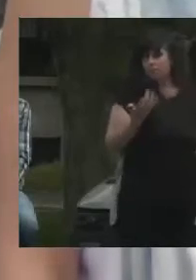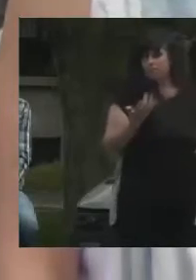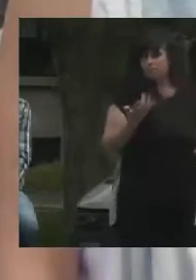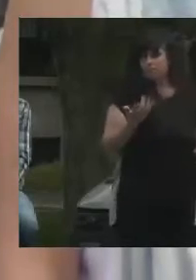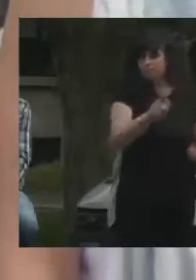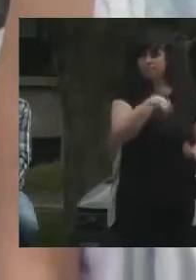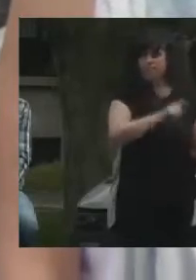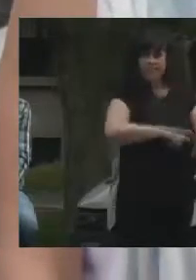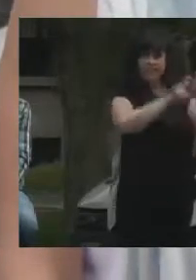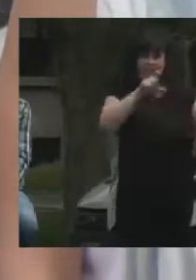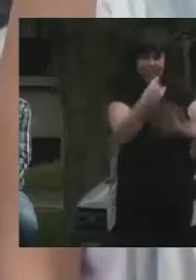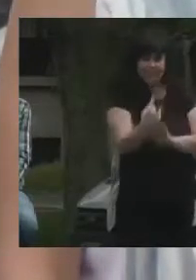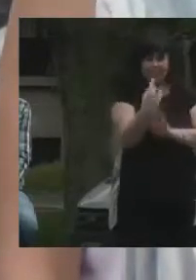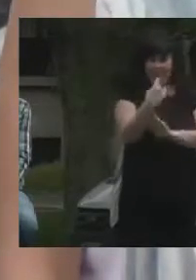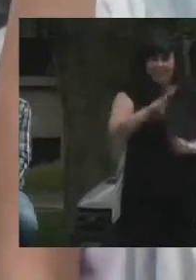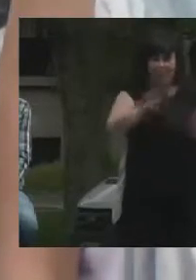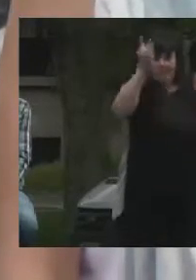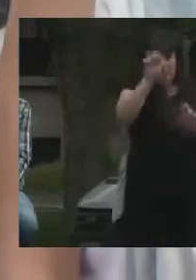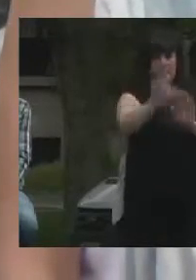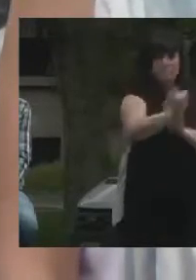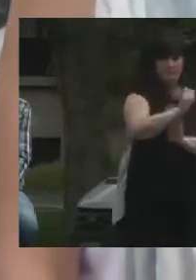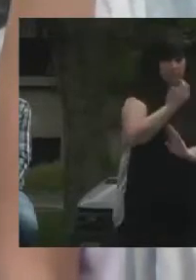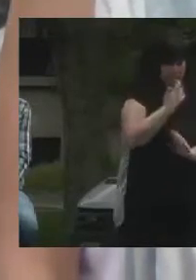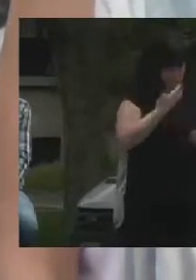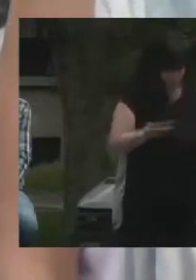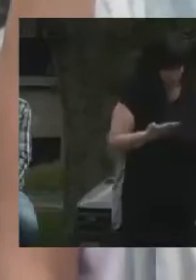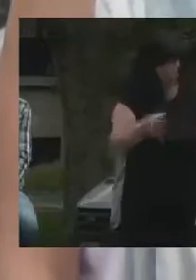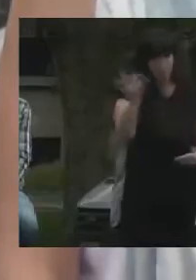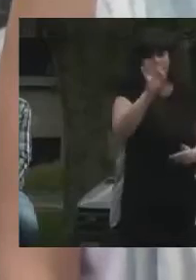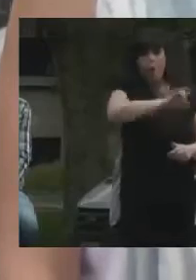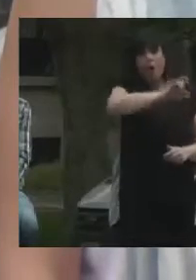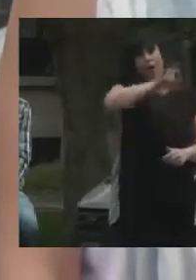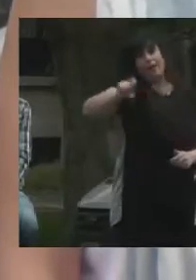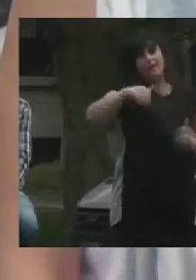por toda esa xente enganada das preferentes, por exemplo, ou toda a xente que quedou sin fogar.